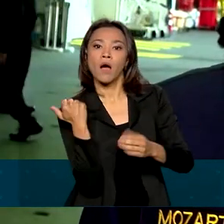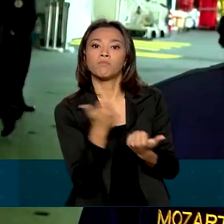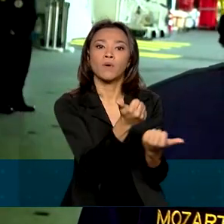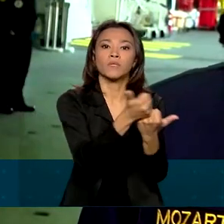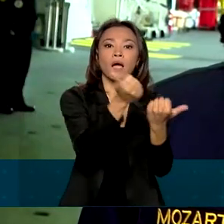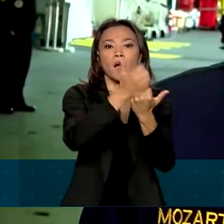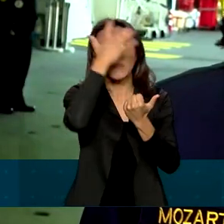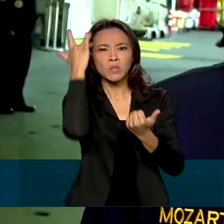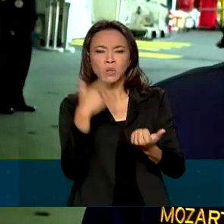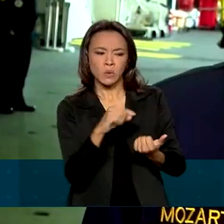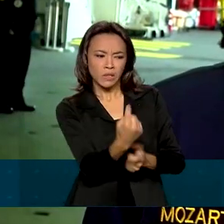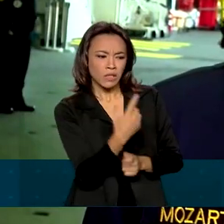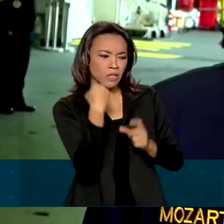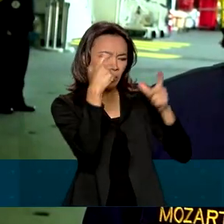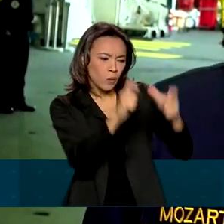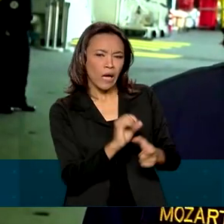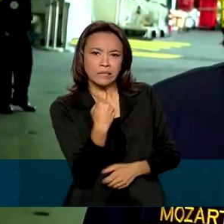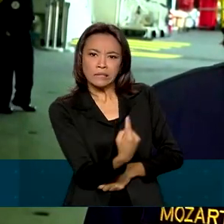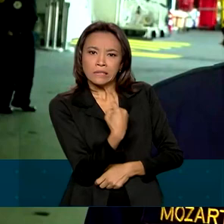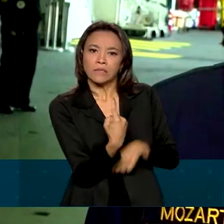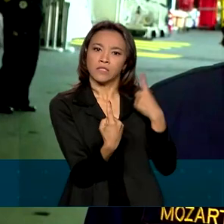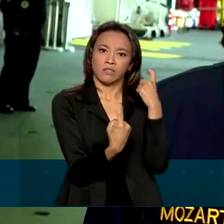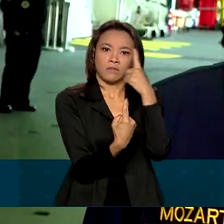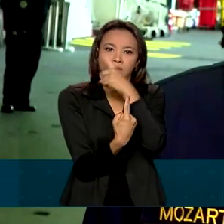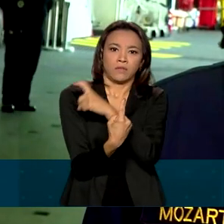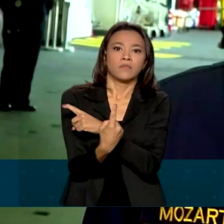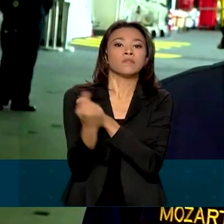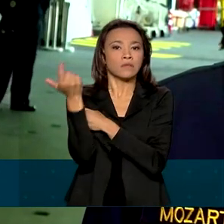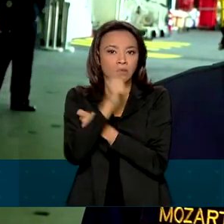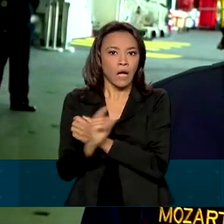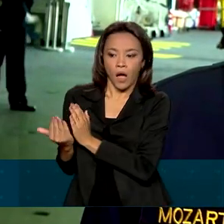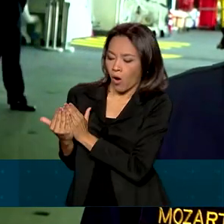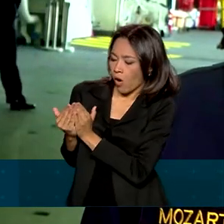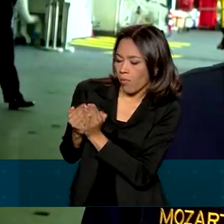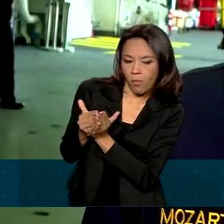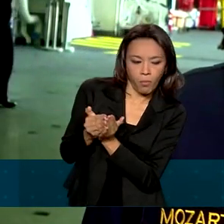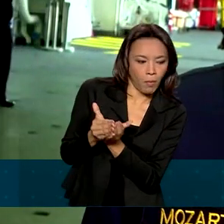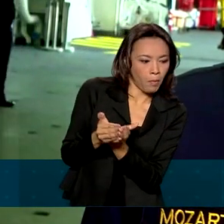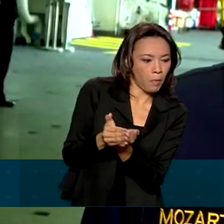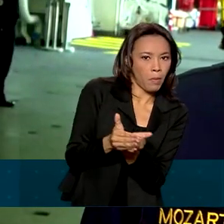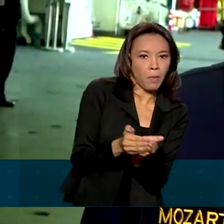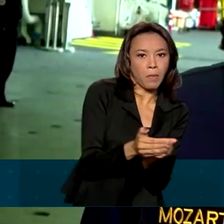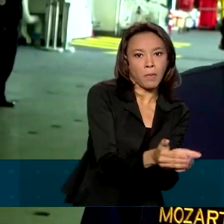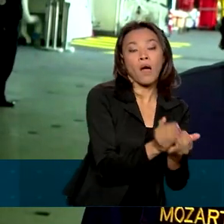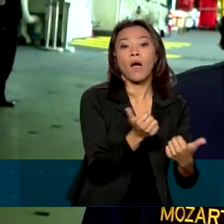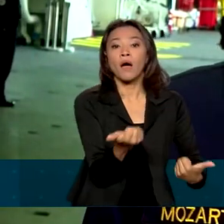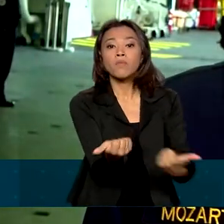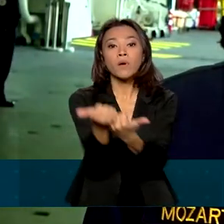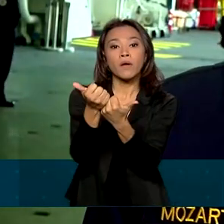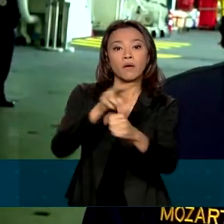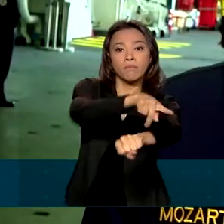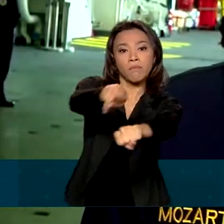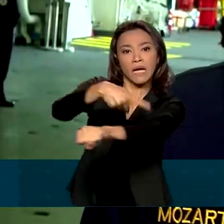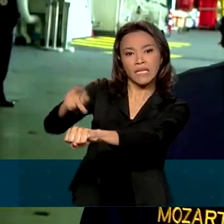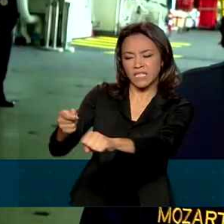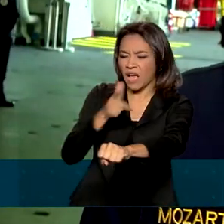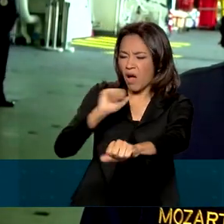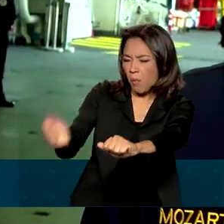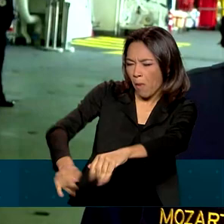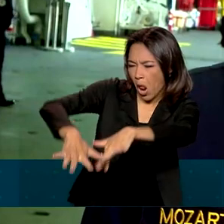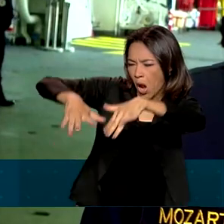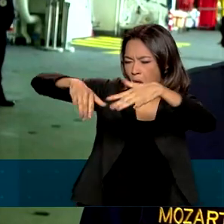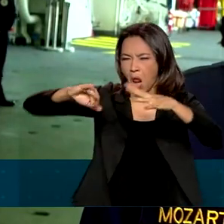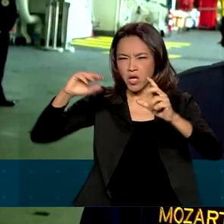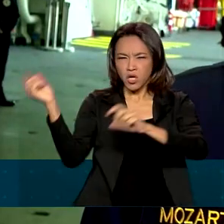brasileiros em locais conflagrados, para apoiar países em situação de enchentes,